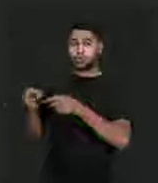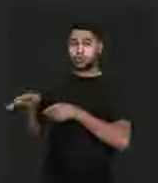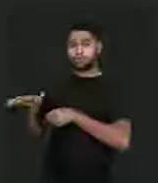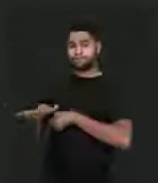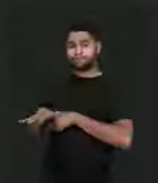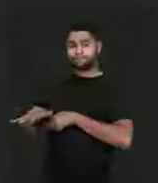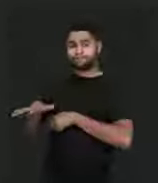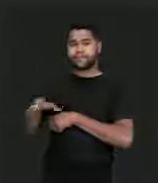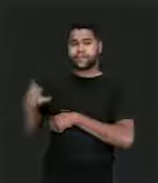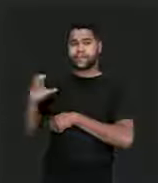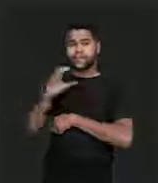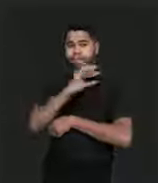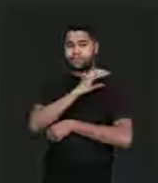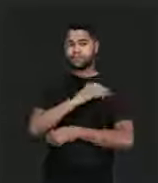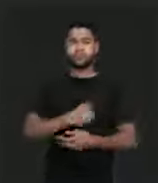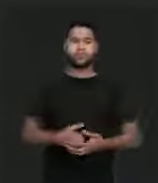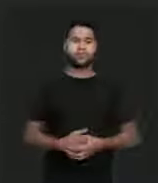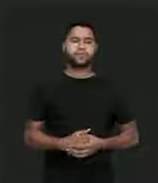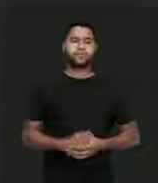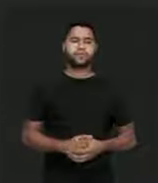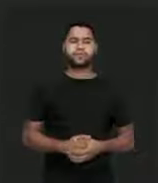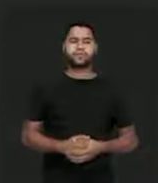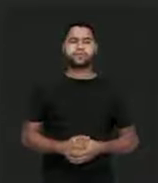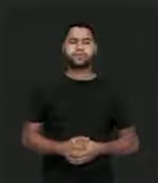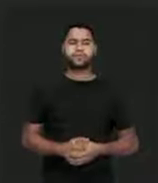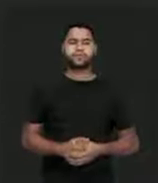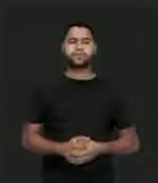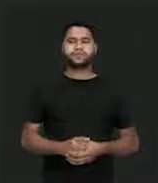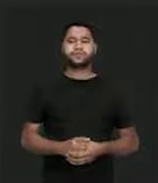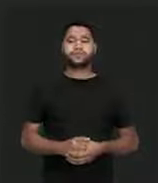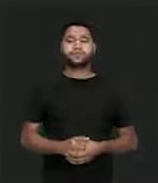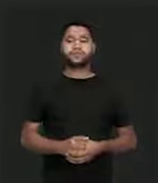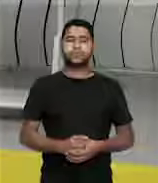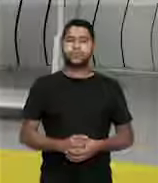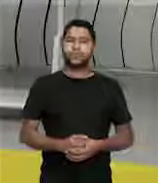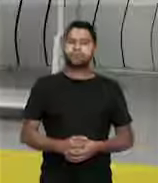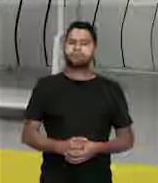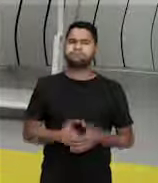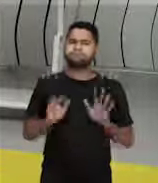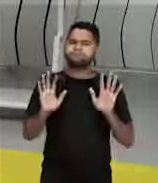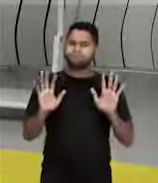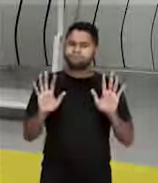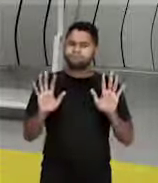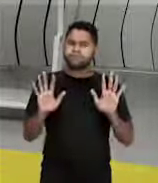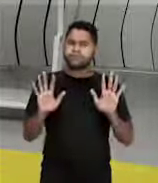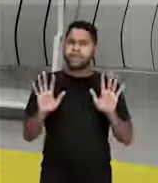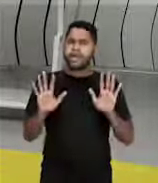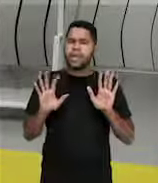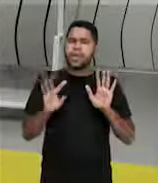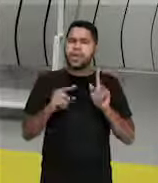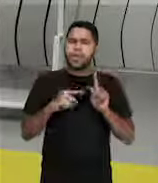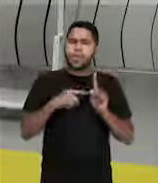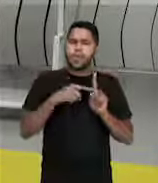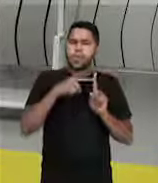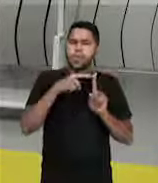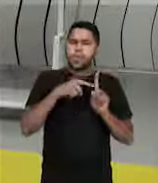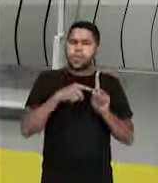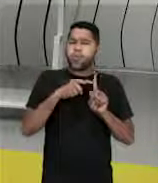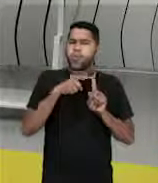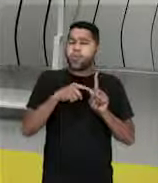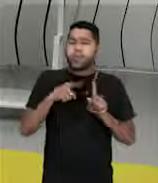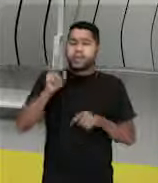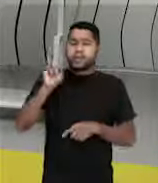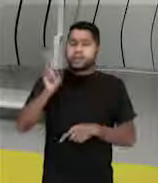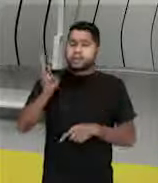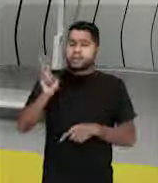temperatura da fonte quente. Observação: essa temperatura tem que estar